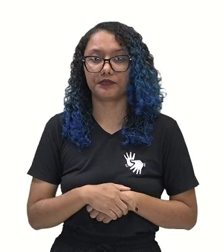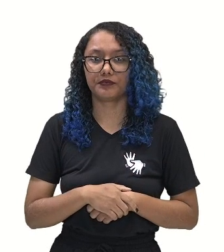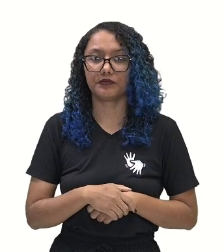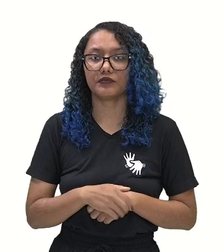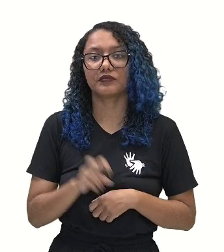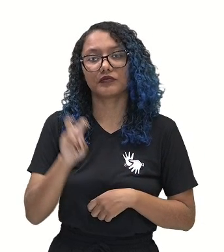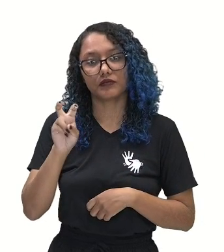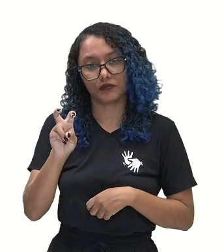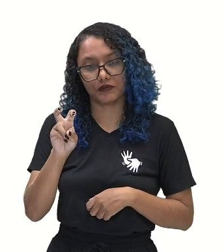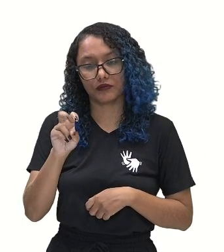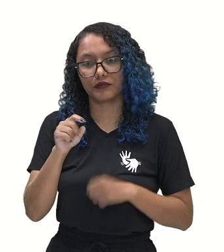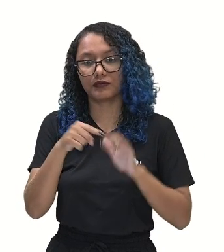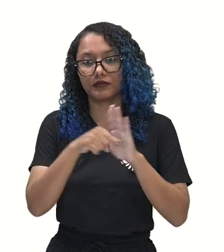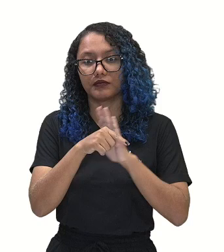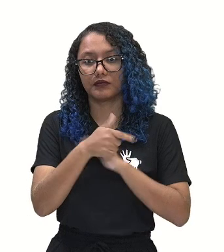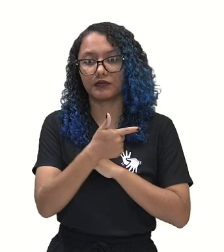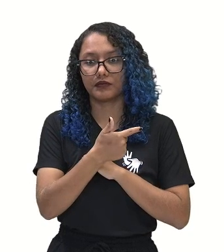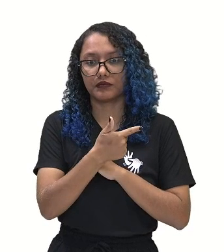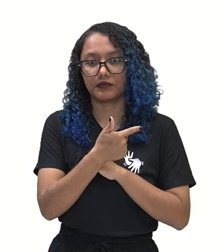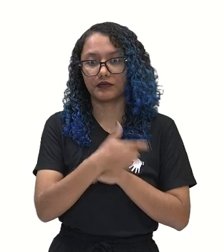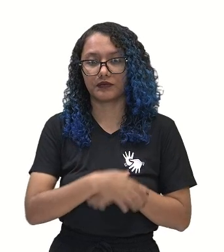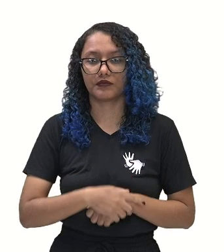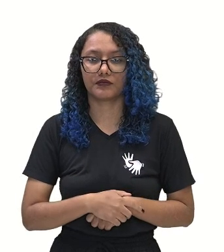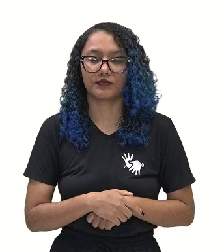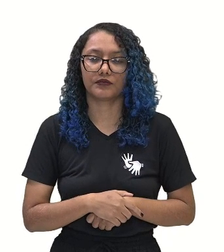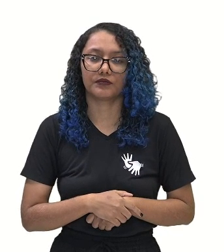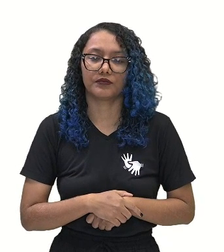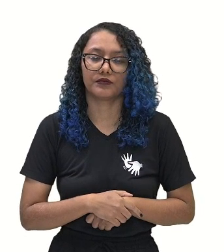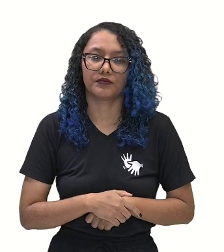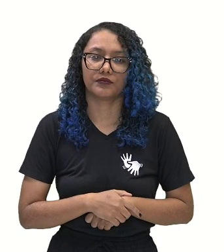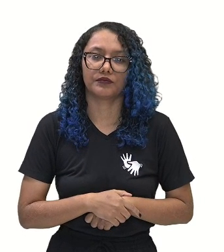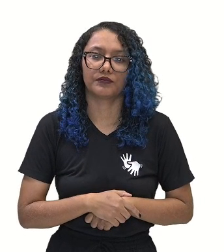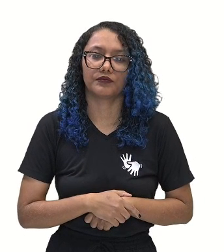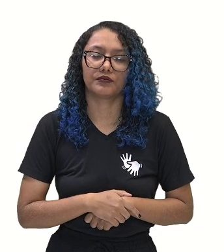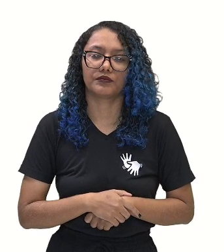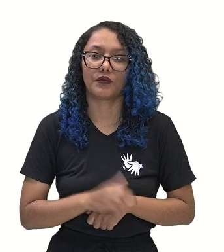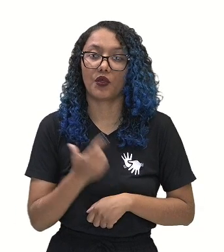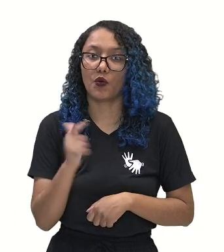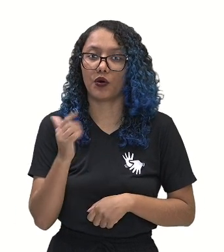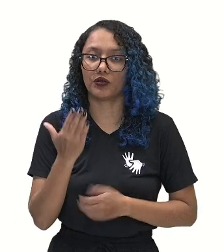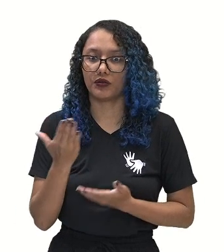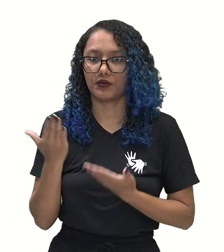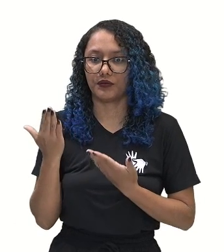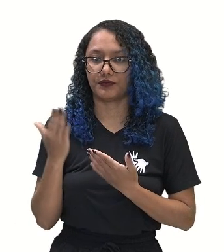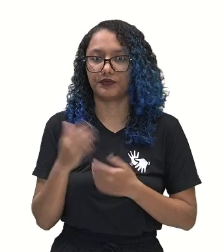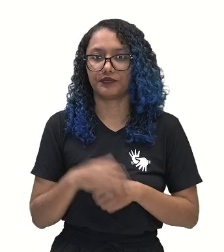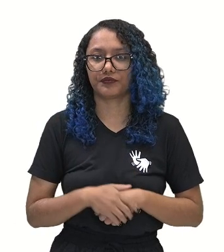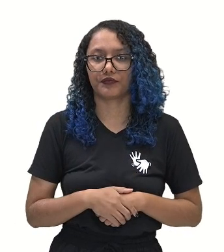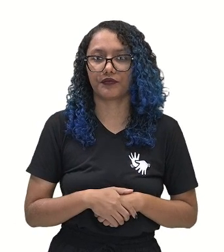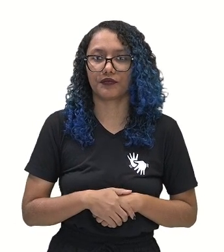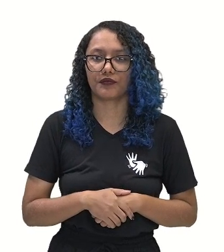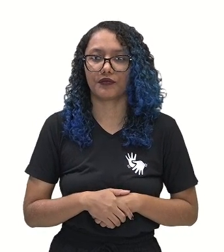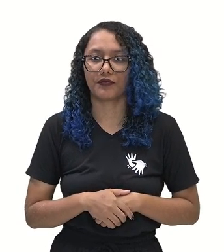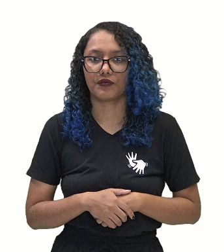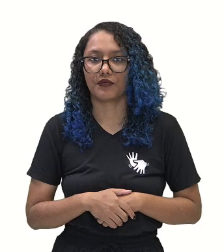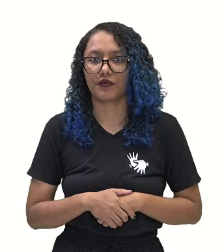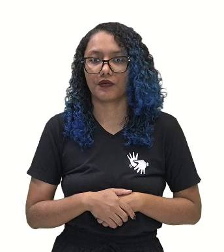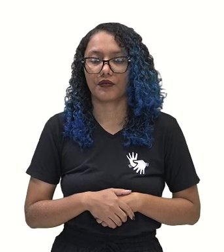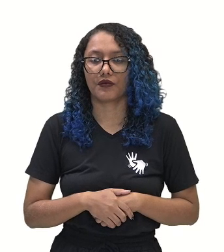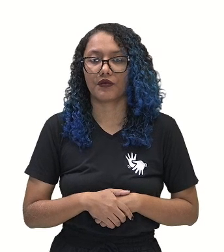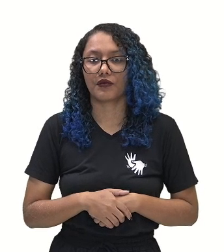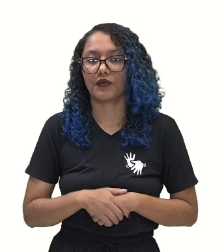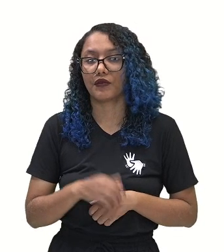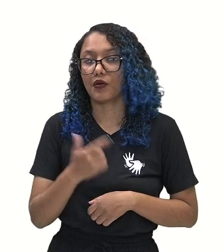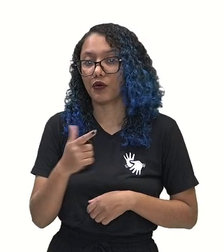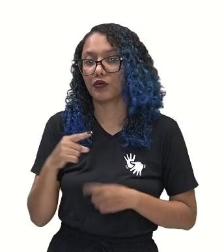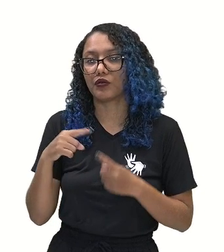5 e menos 2, tá bom? Depois, eu vou ter aqui o ponto A de coordenadas 0 e